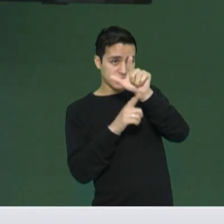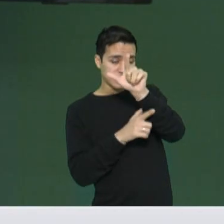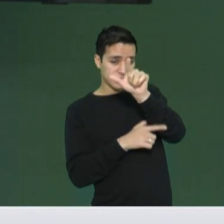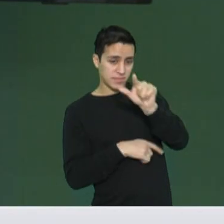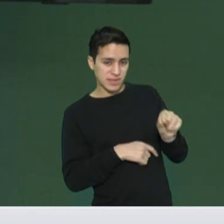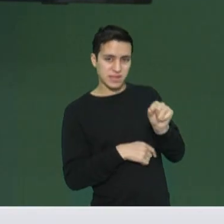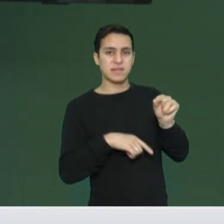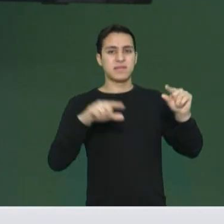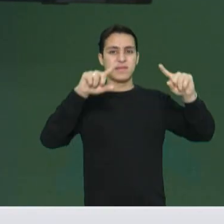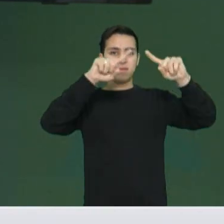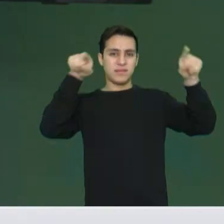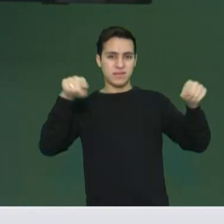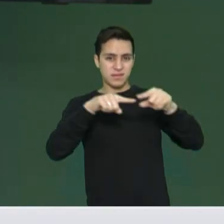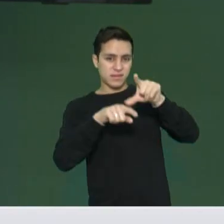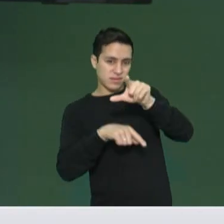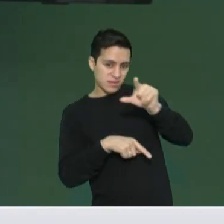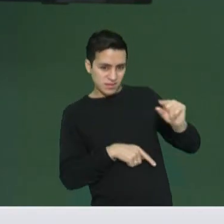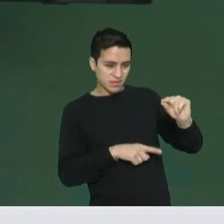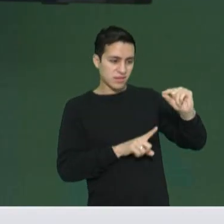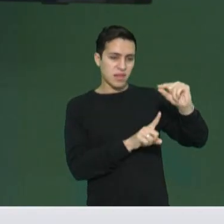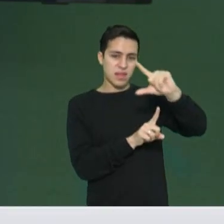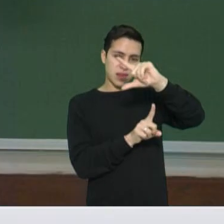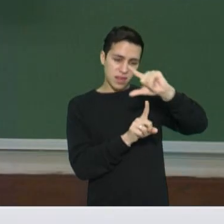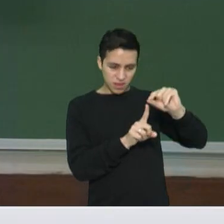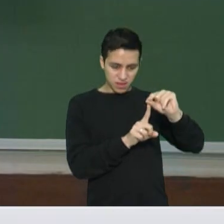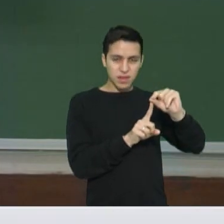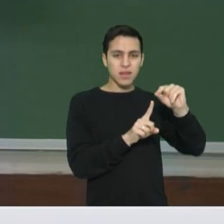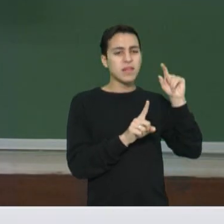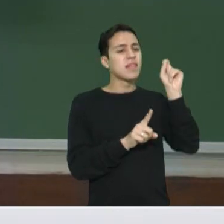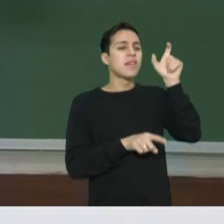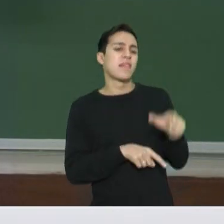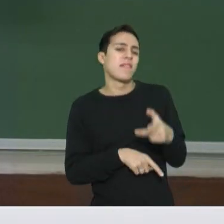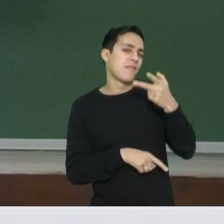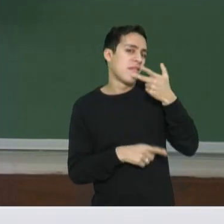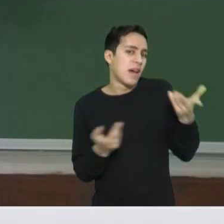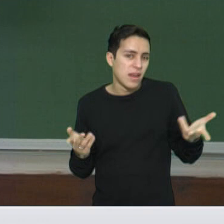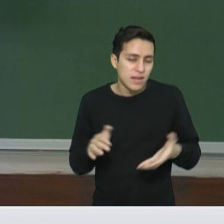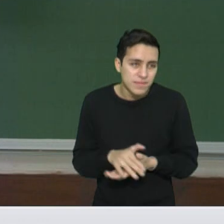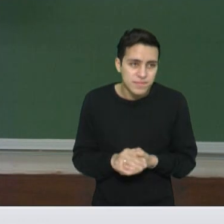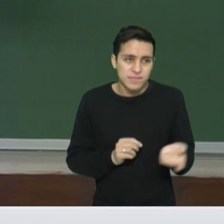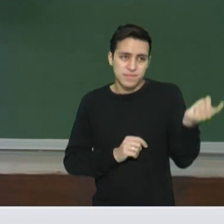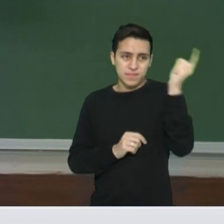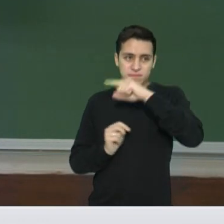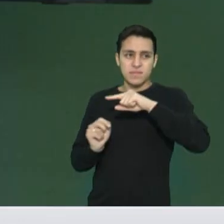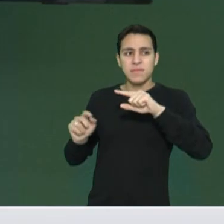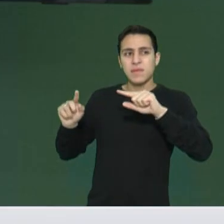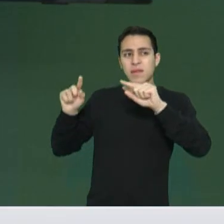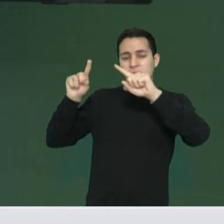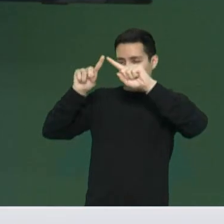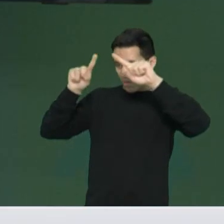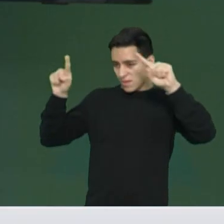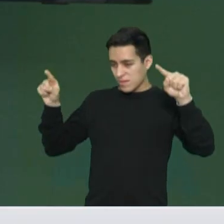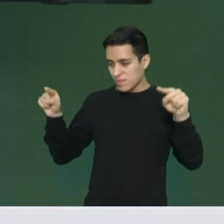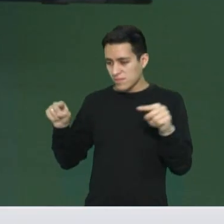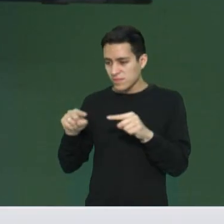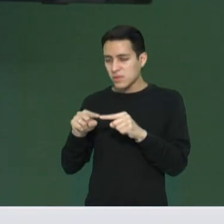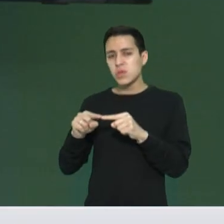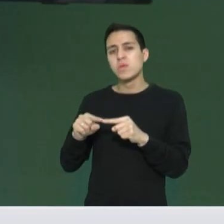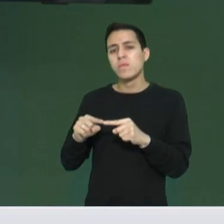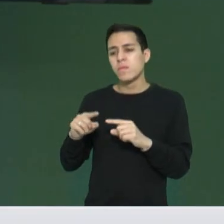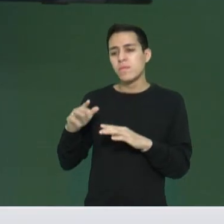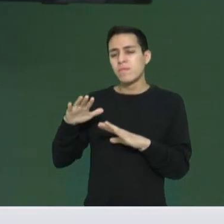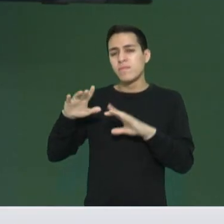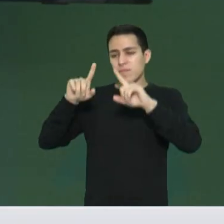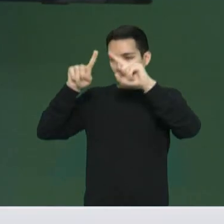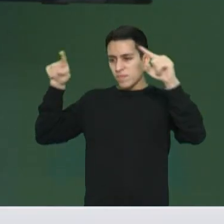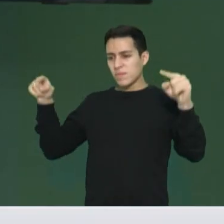sai, né? Ele tem a direção ali certinha de quem é que está falando. Aqui nós temos um rabicho